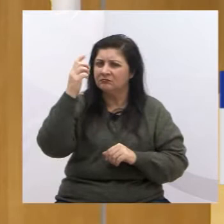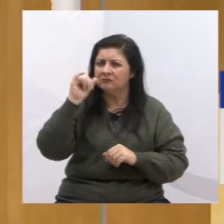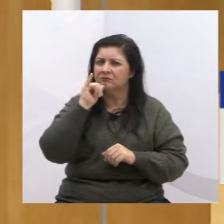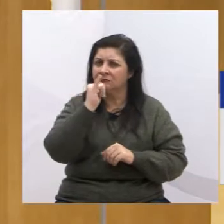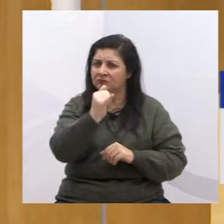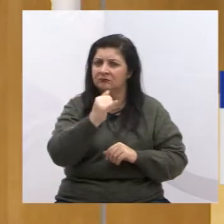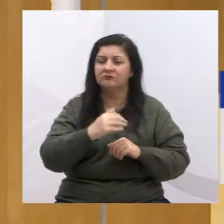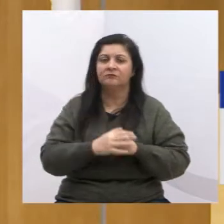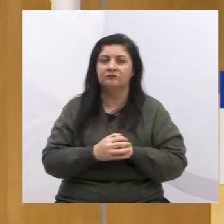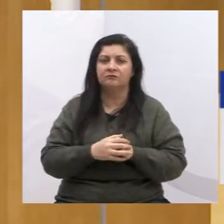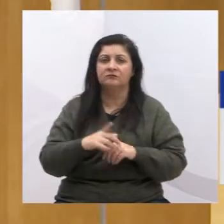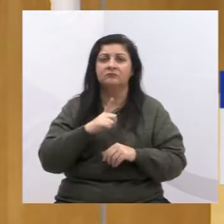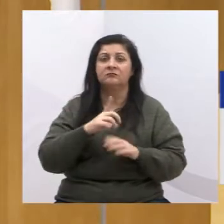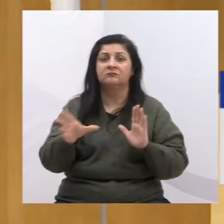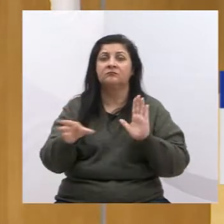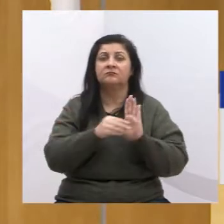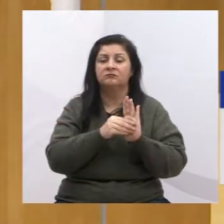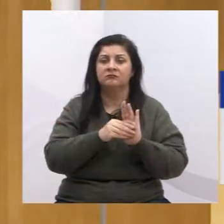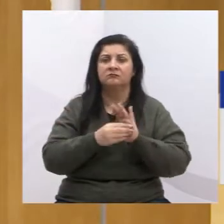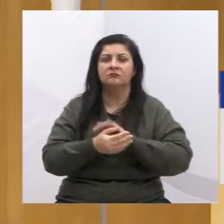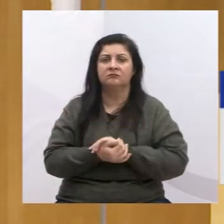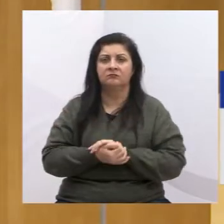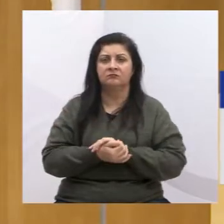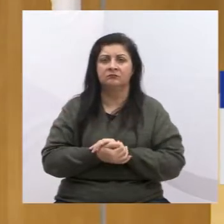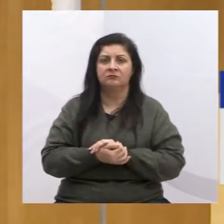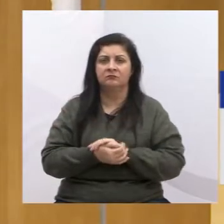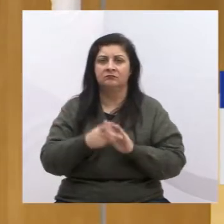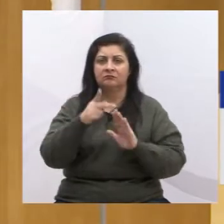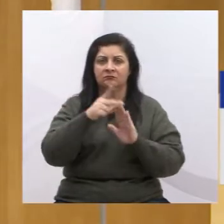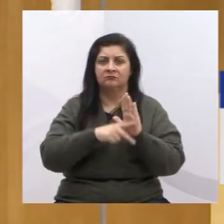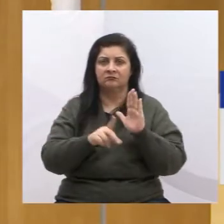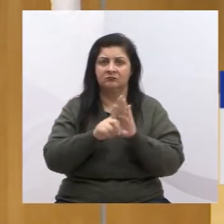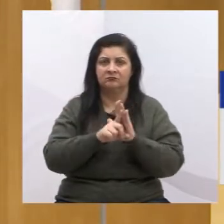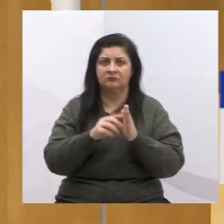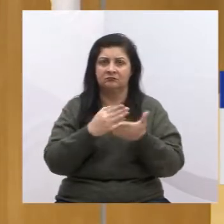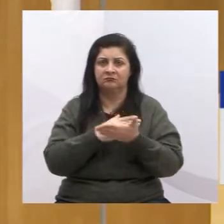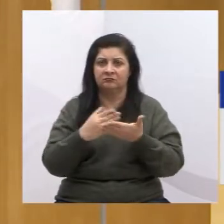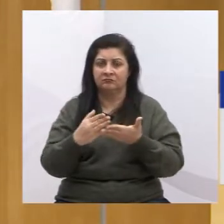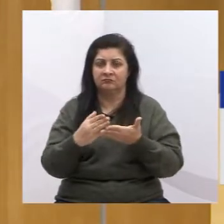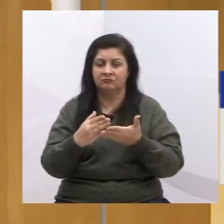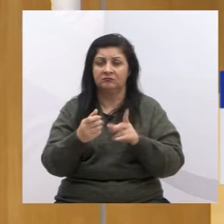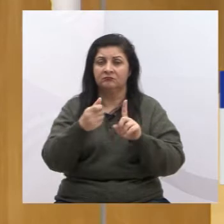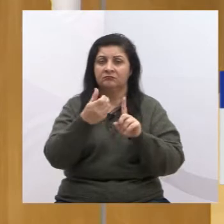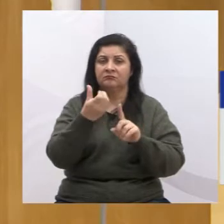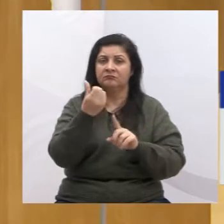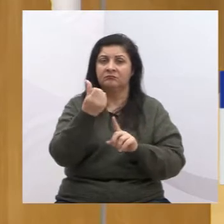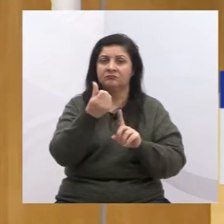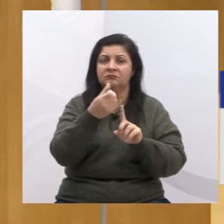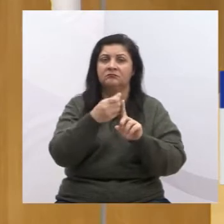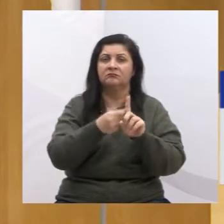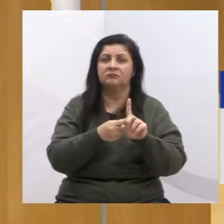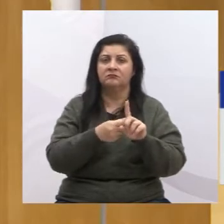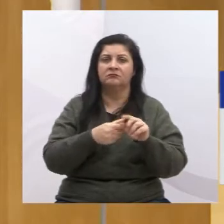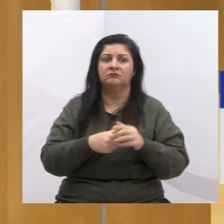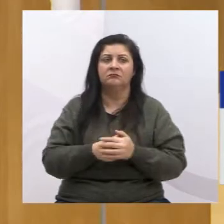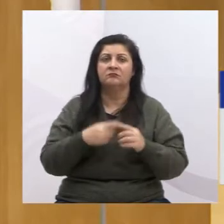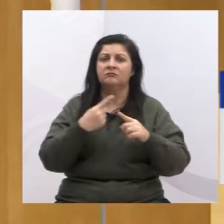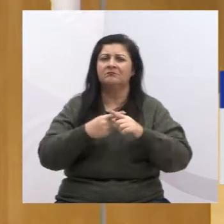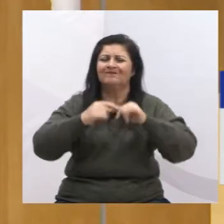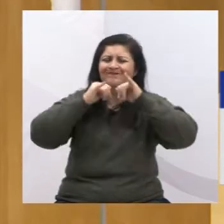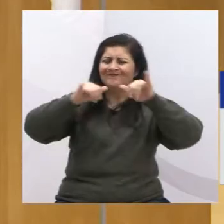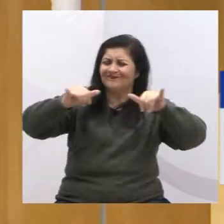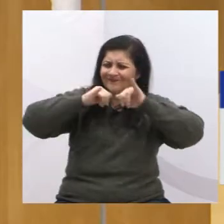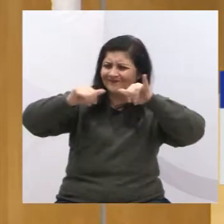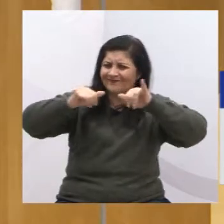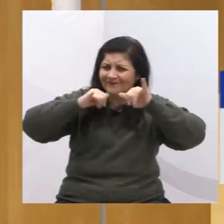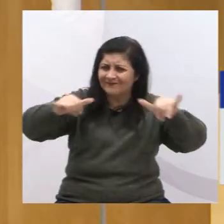nós fizemos uma emenda para que esse projeto começasse a entrar em vigor daqui 6 meses, porque faremos uma campanha de divulgação maciça